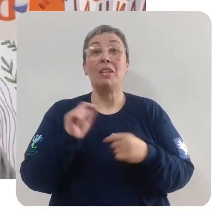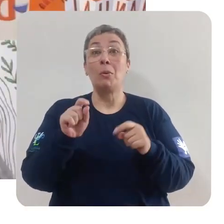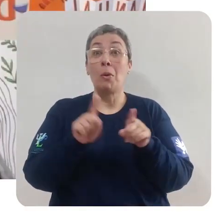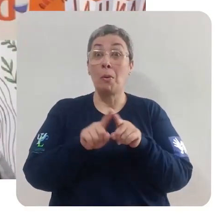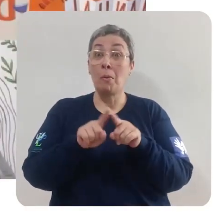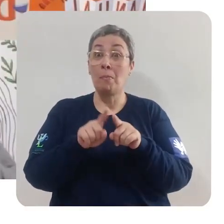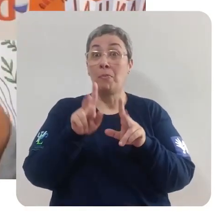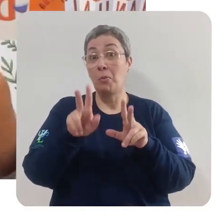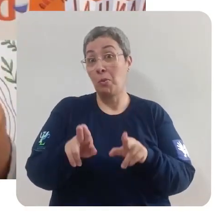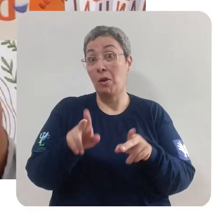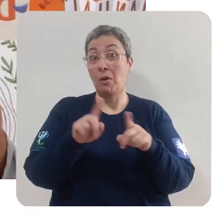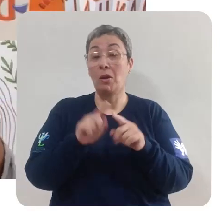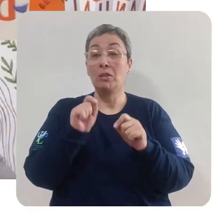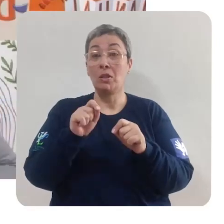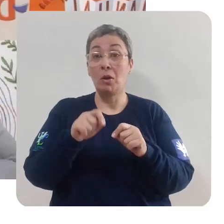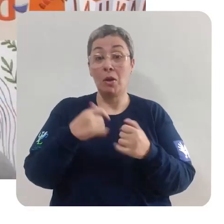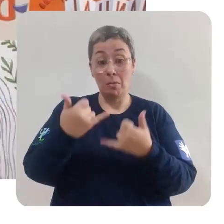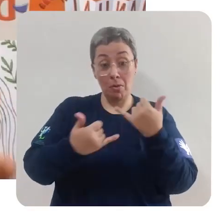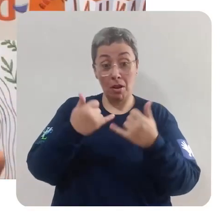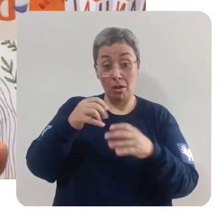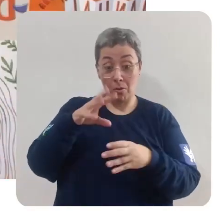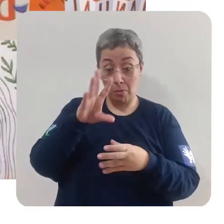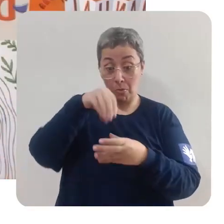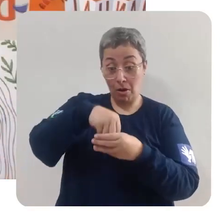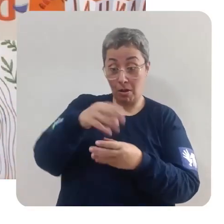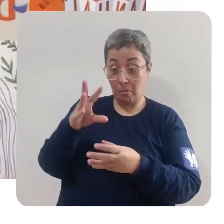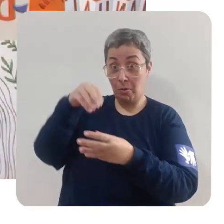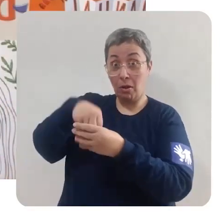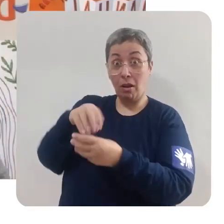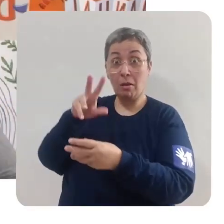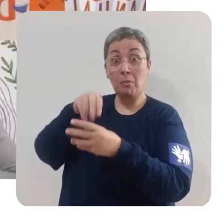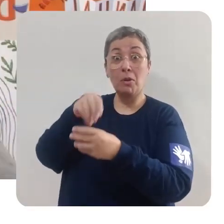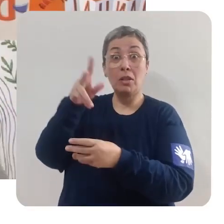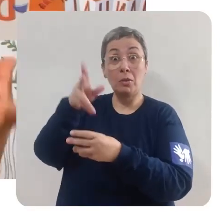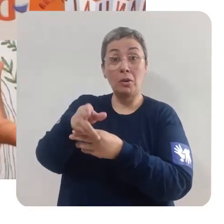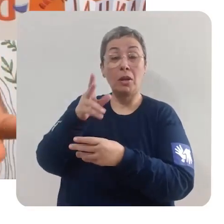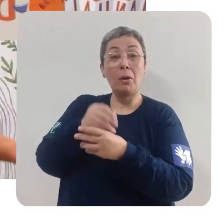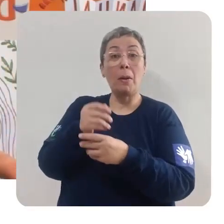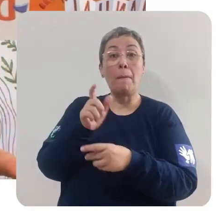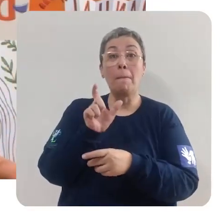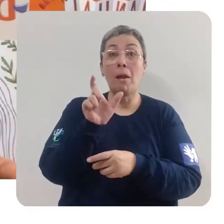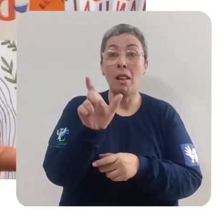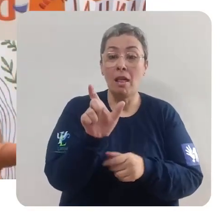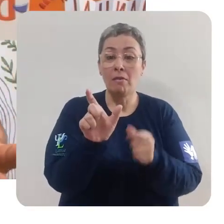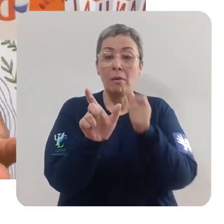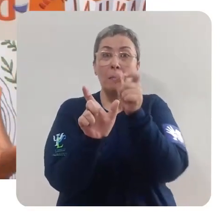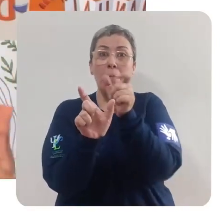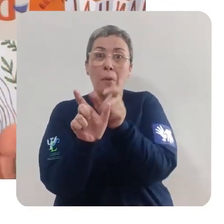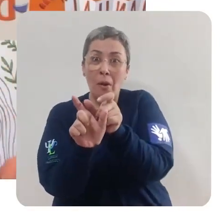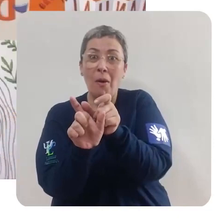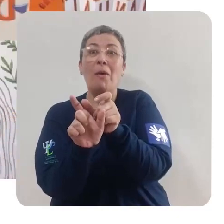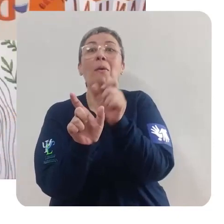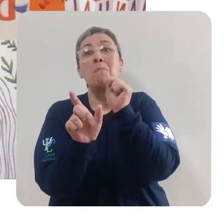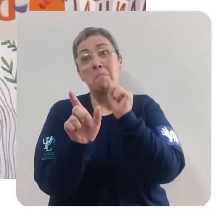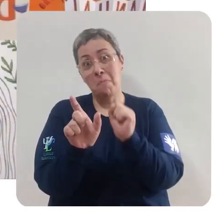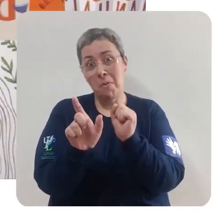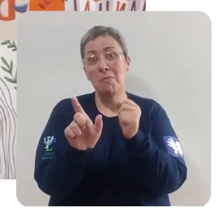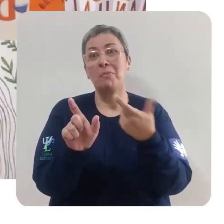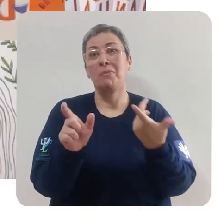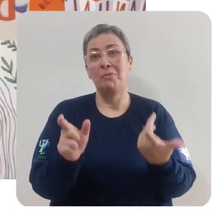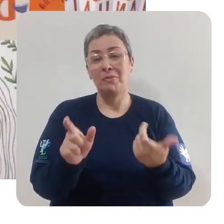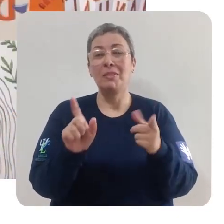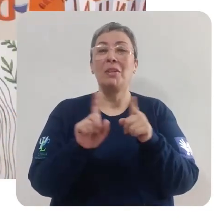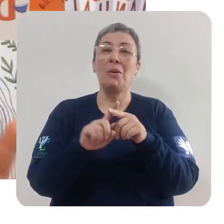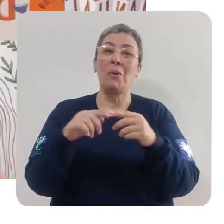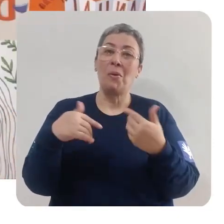assim como as matrioshkas, que tem uma boneca dentro de uma boneca, uma palavra pode ter outra palavra dentro.